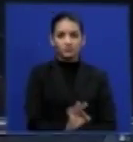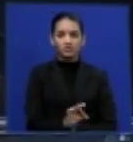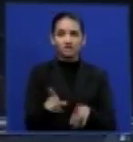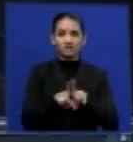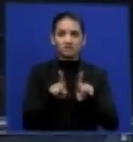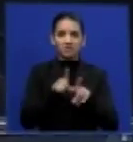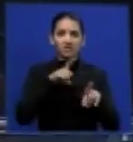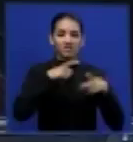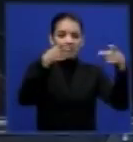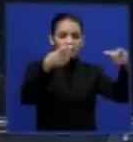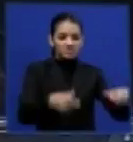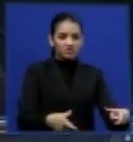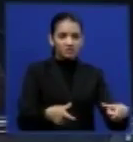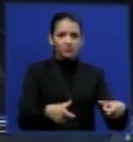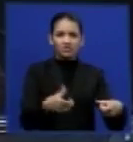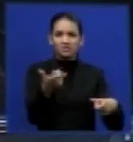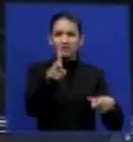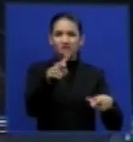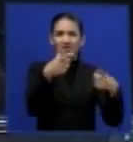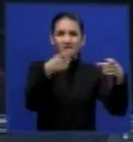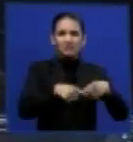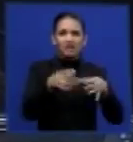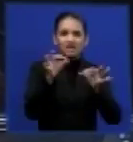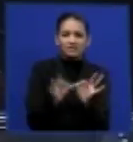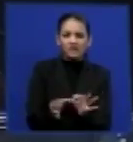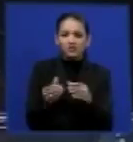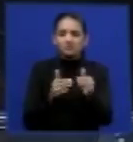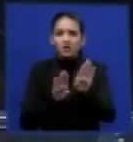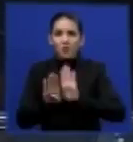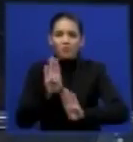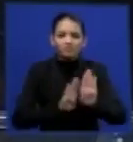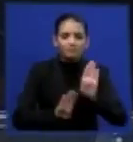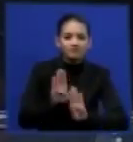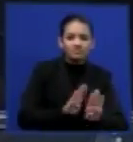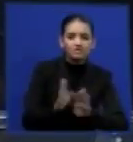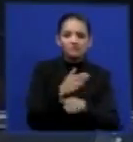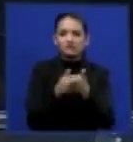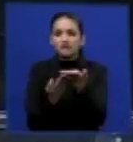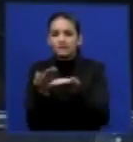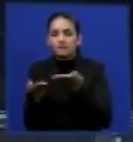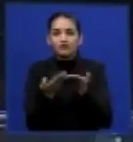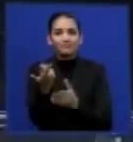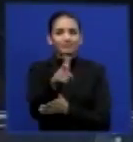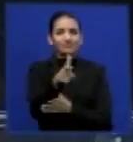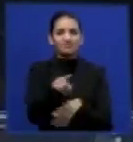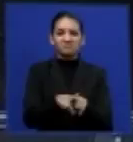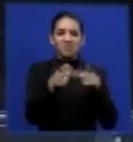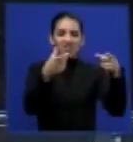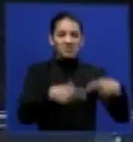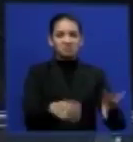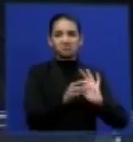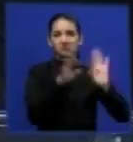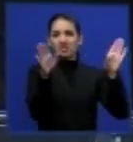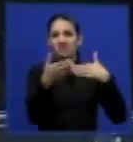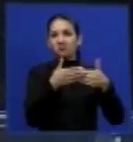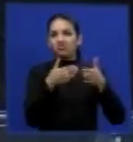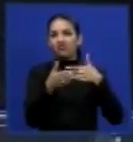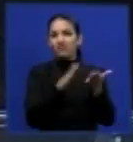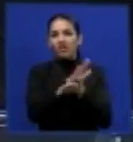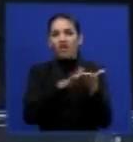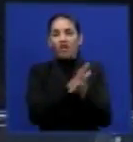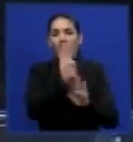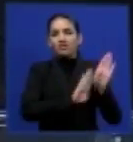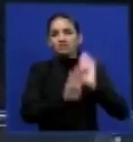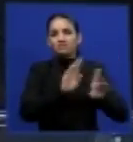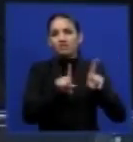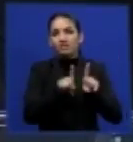ou seja não tem uma destinação controlada e são depósitos a céu aberto sem qualquer planejamento ou controle